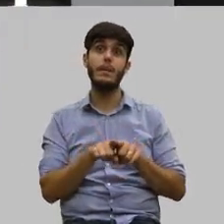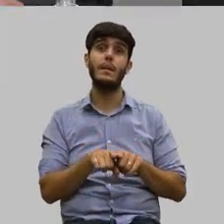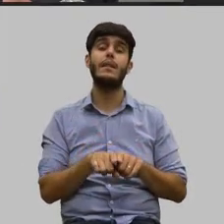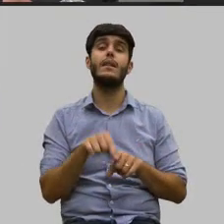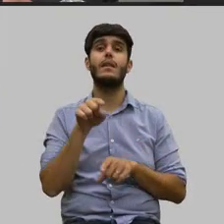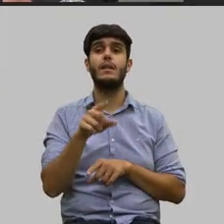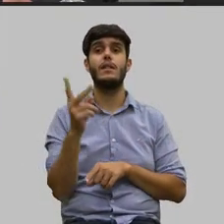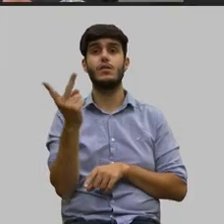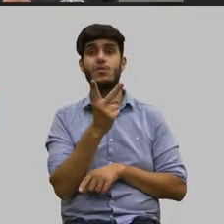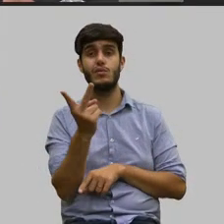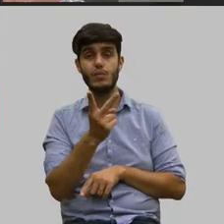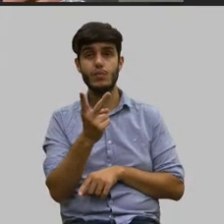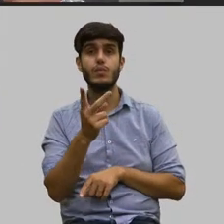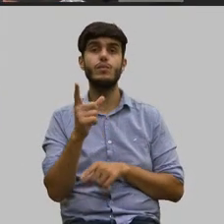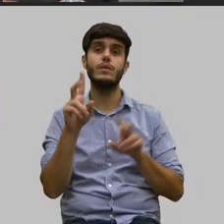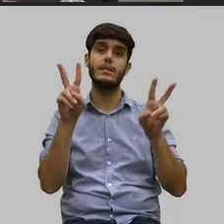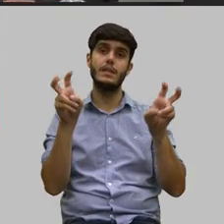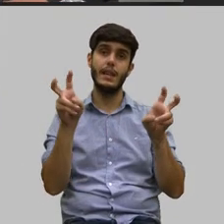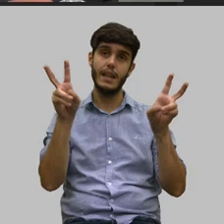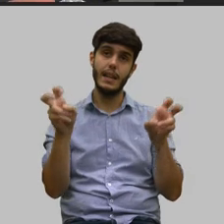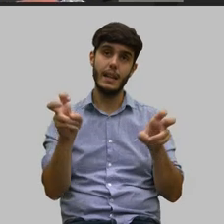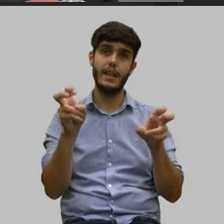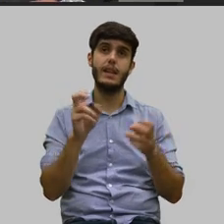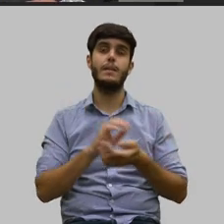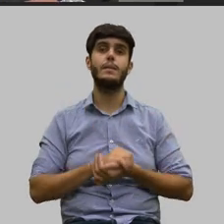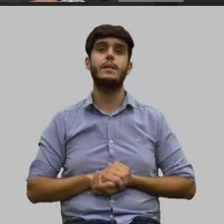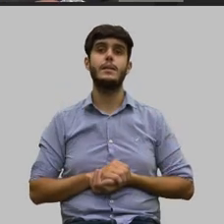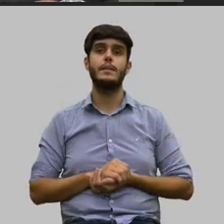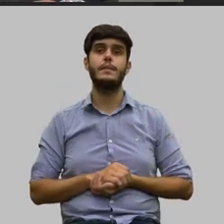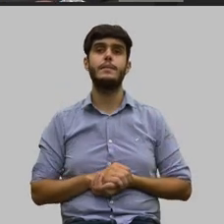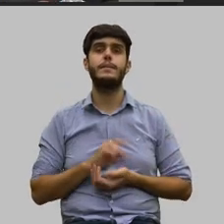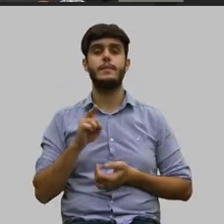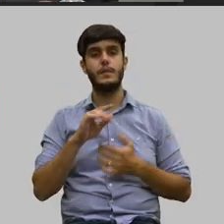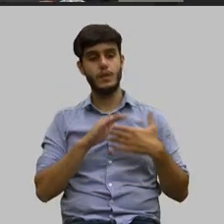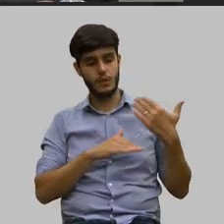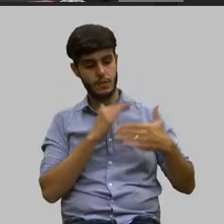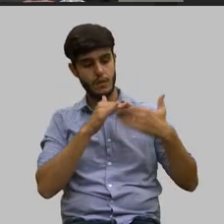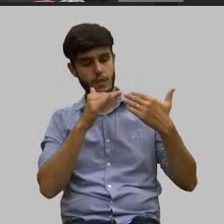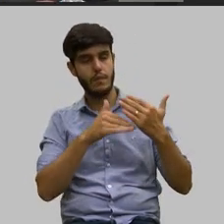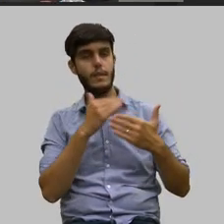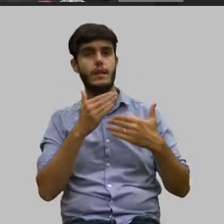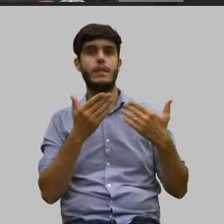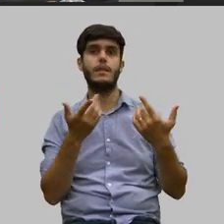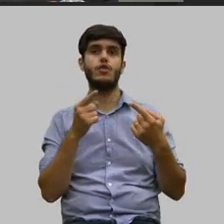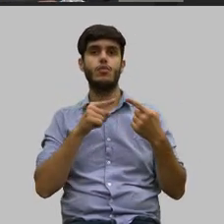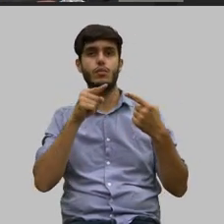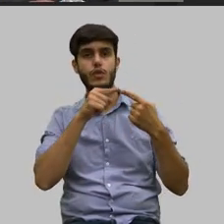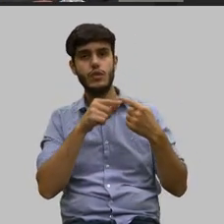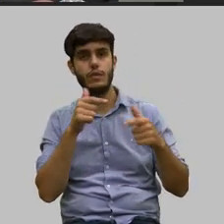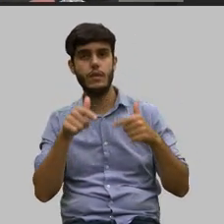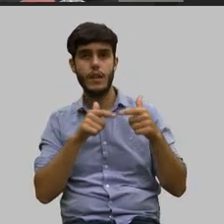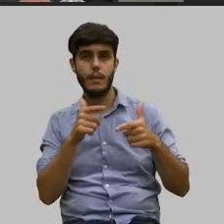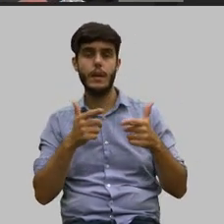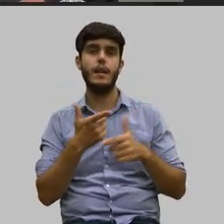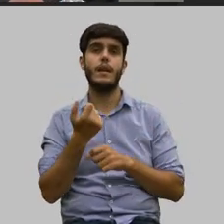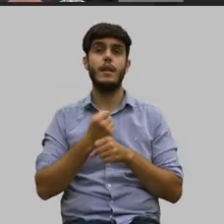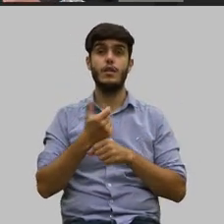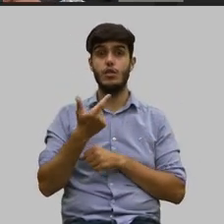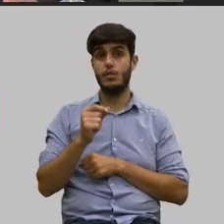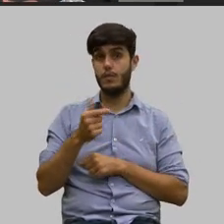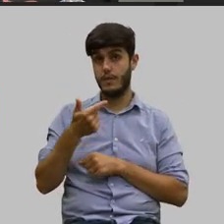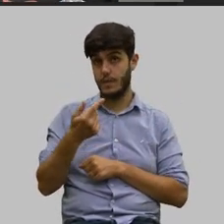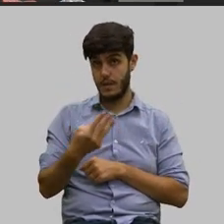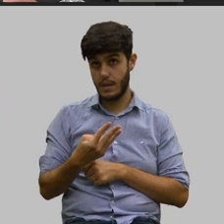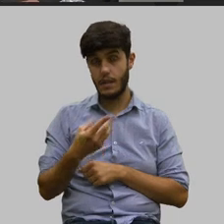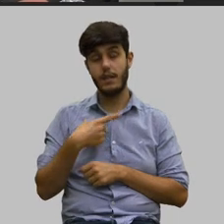duas eh temáticas para que a gente pudesse desenvolver algumas ações então em 2023 é um primeiro caminho ou